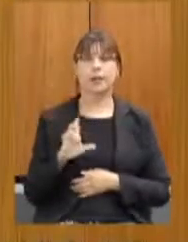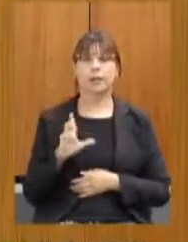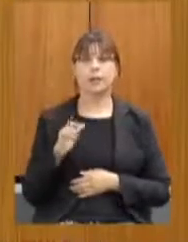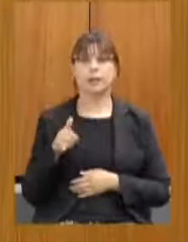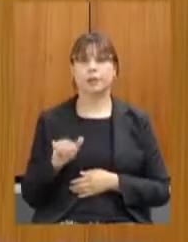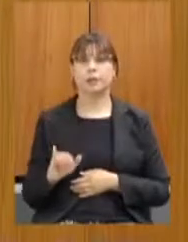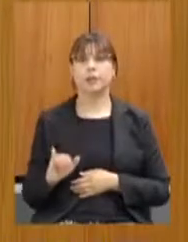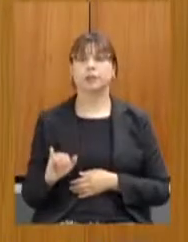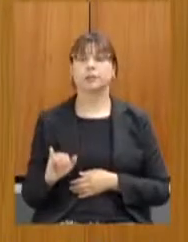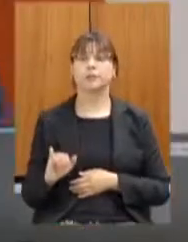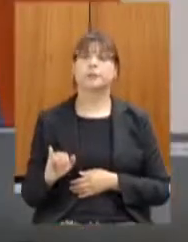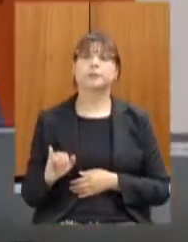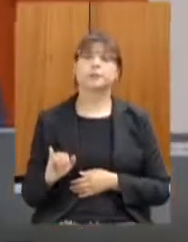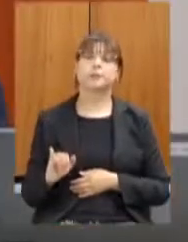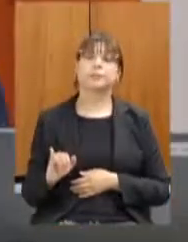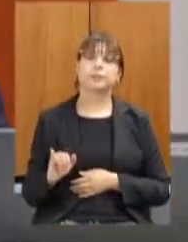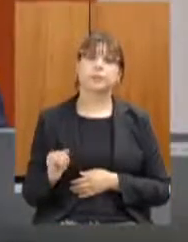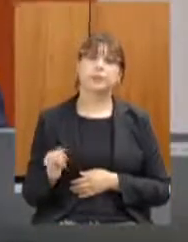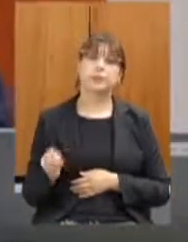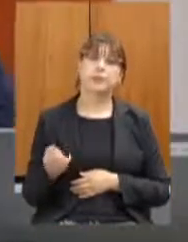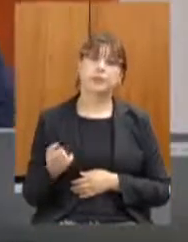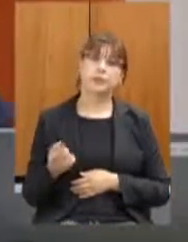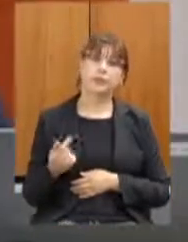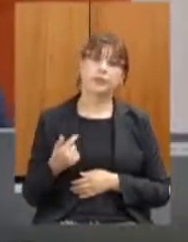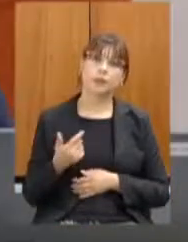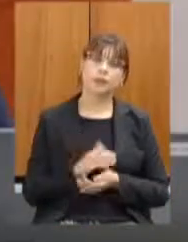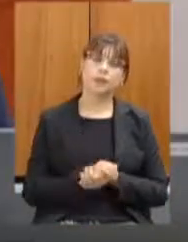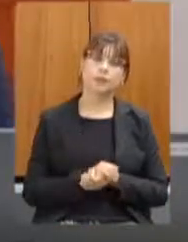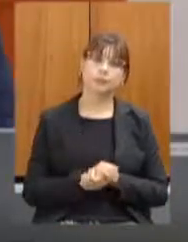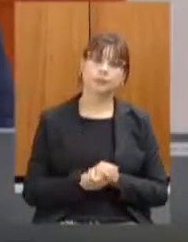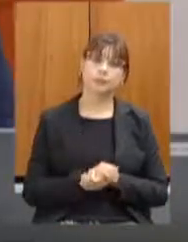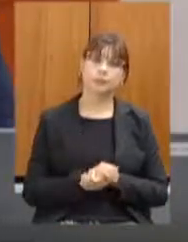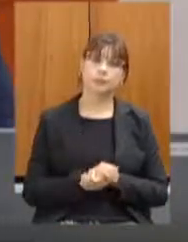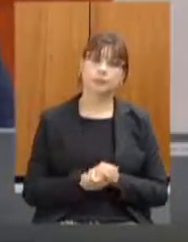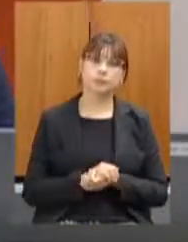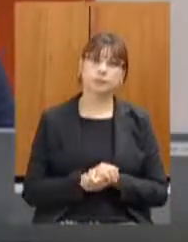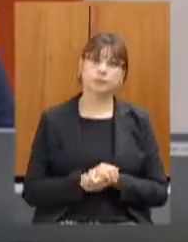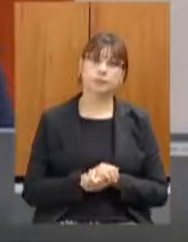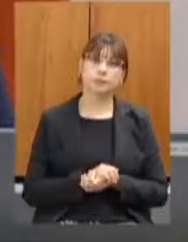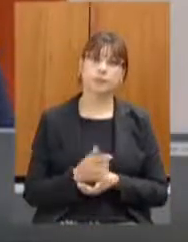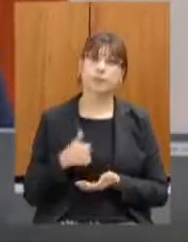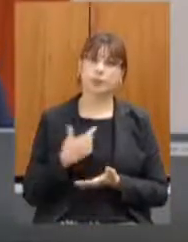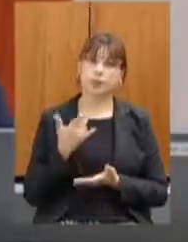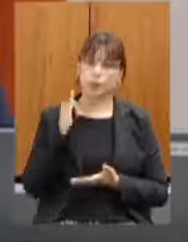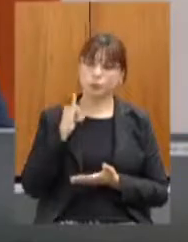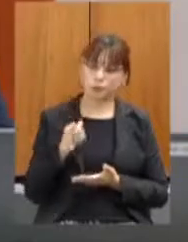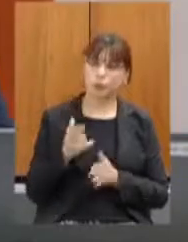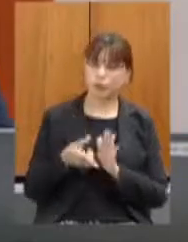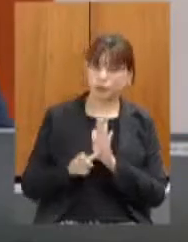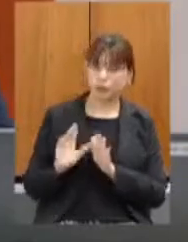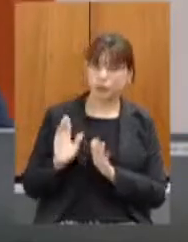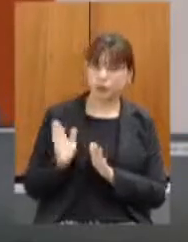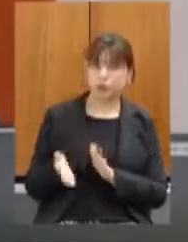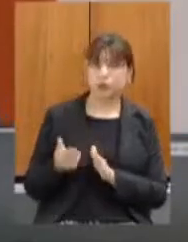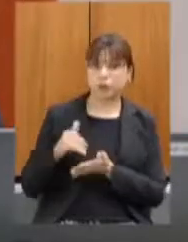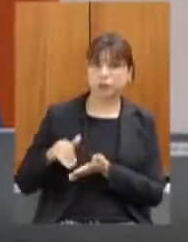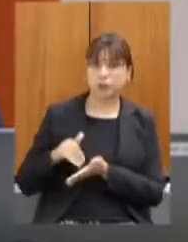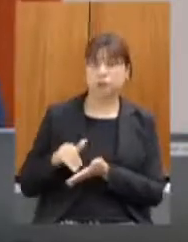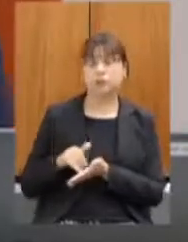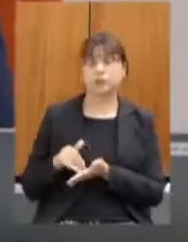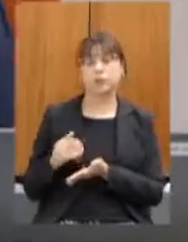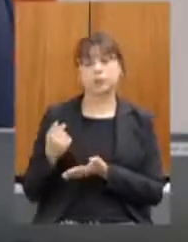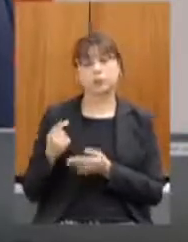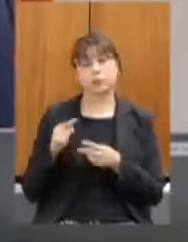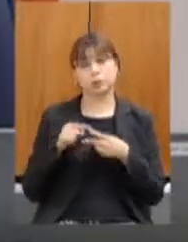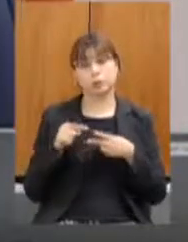e Inclusive eu tive a oportunidade e passar por o senhor duas demandas